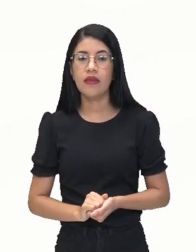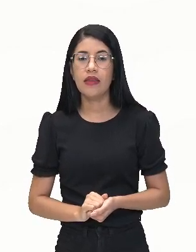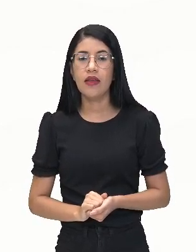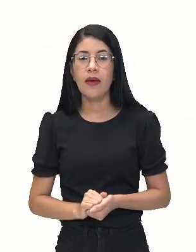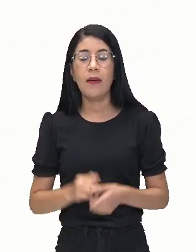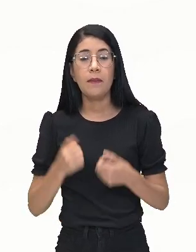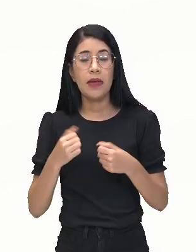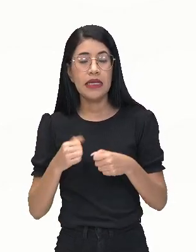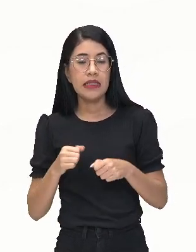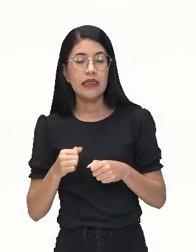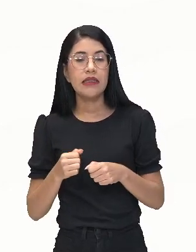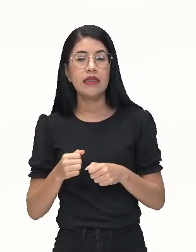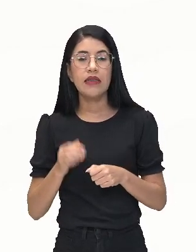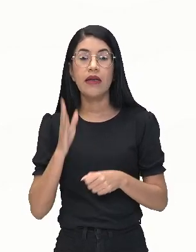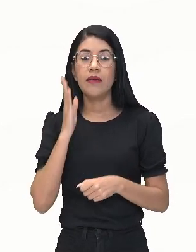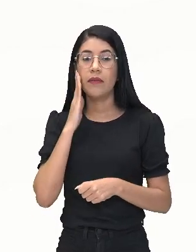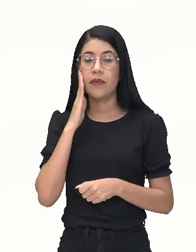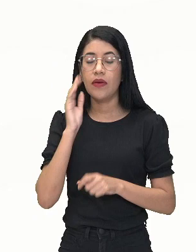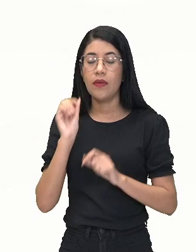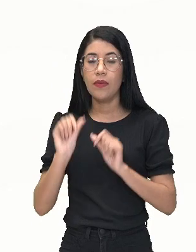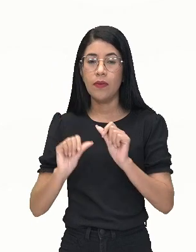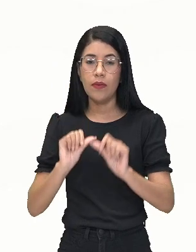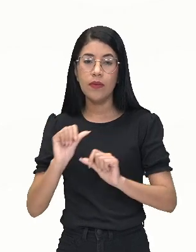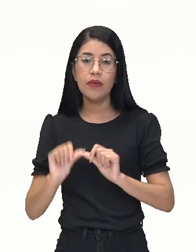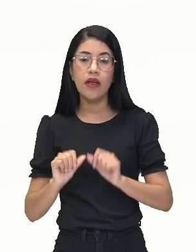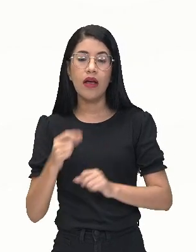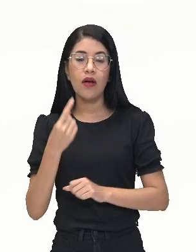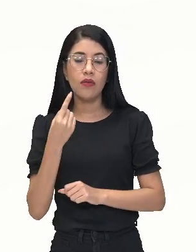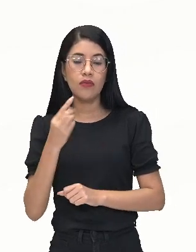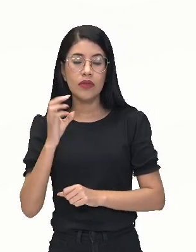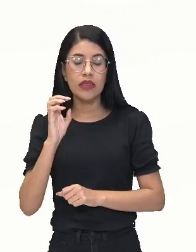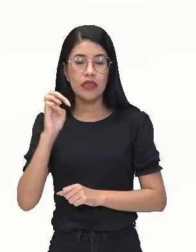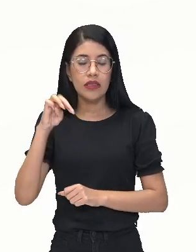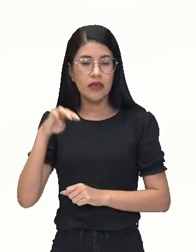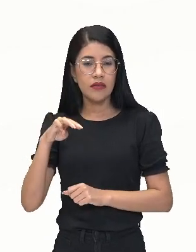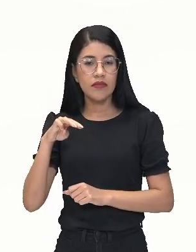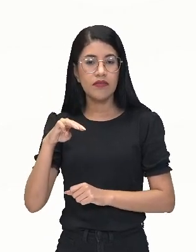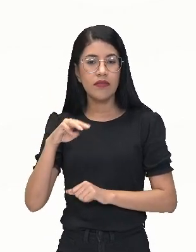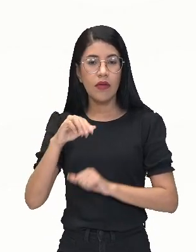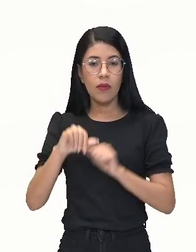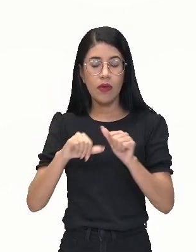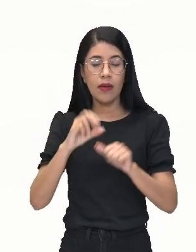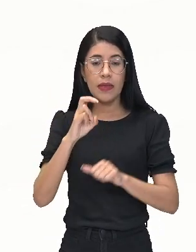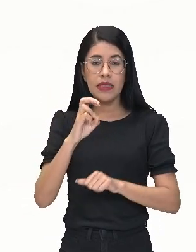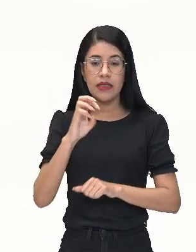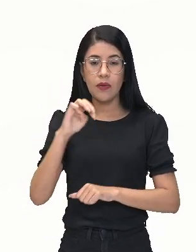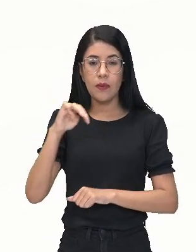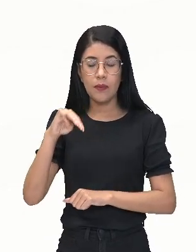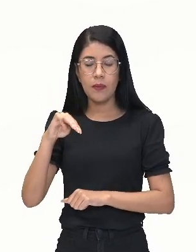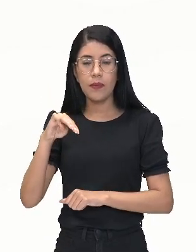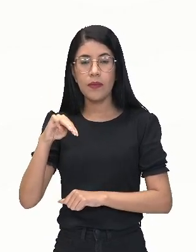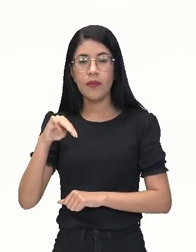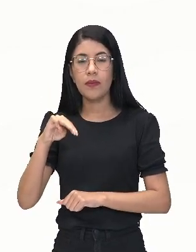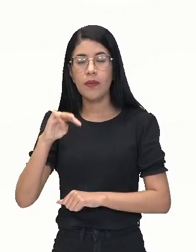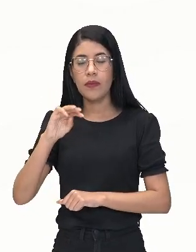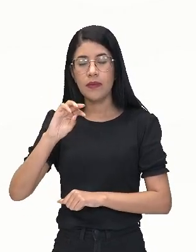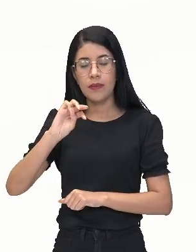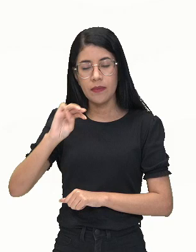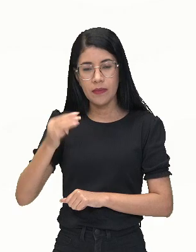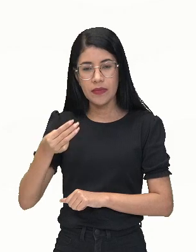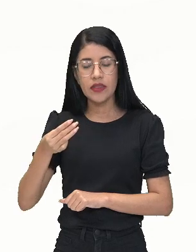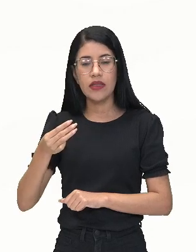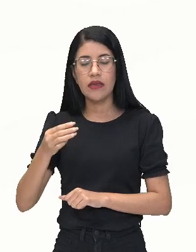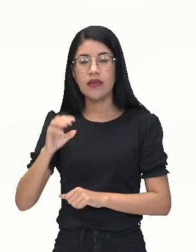converter 1 centímetro no mapa para 5.000 centímetros no terreno, você tem que